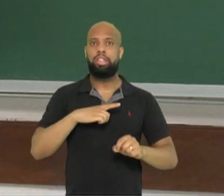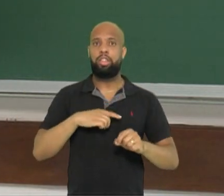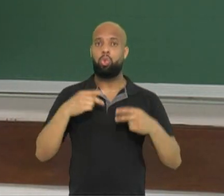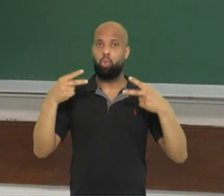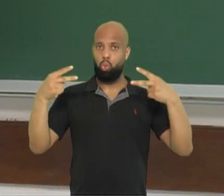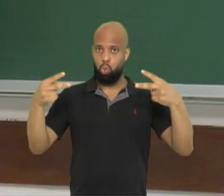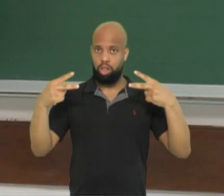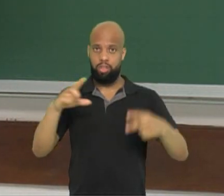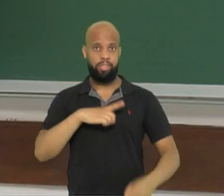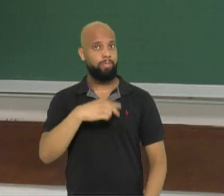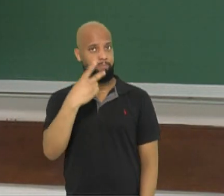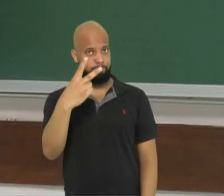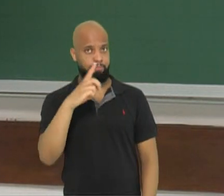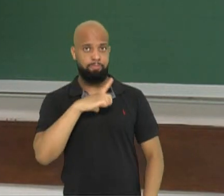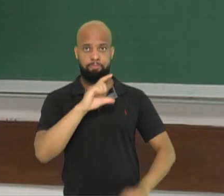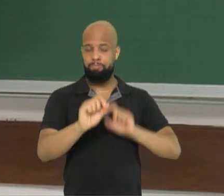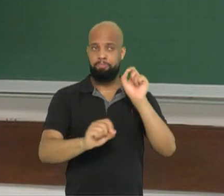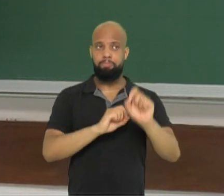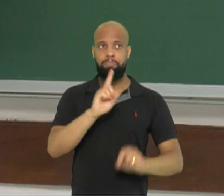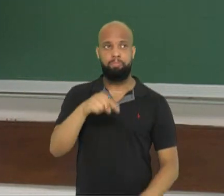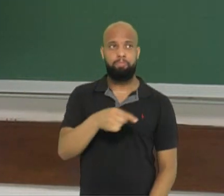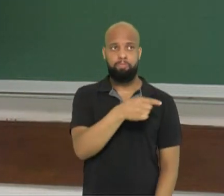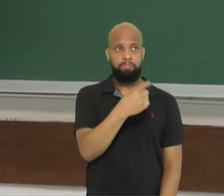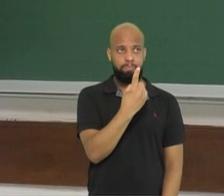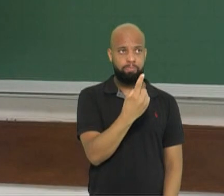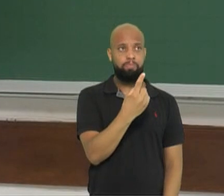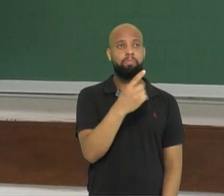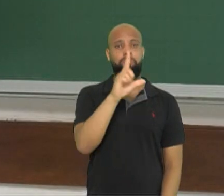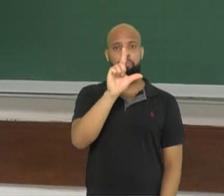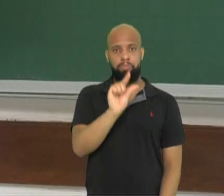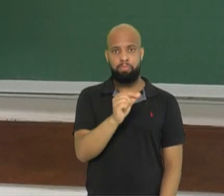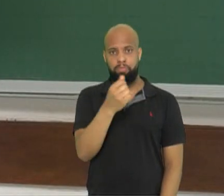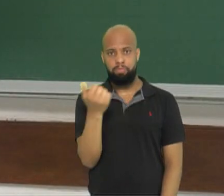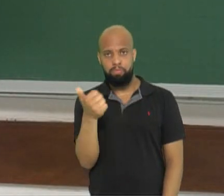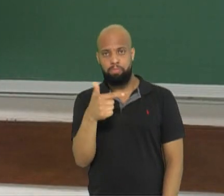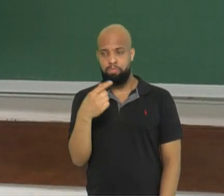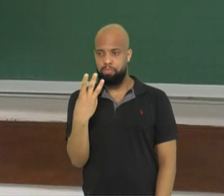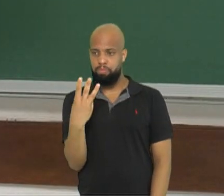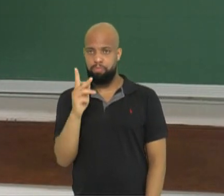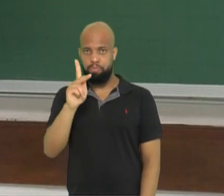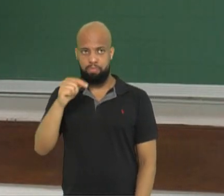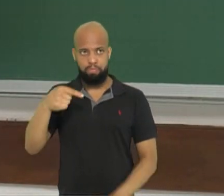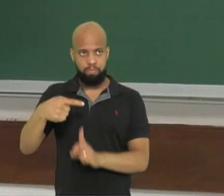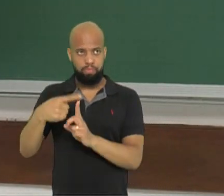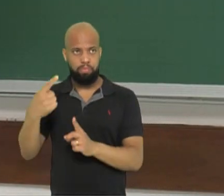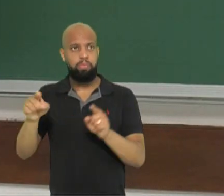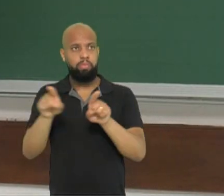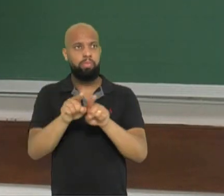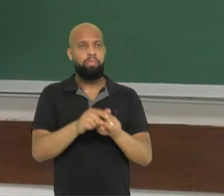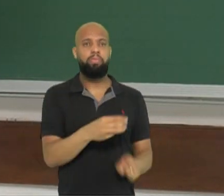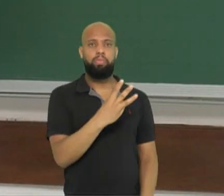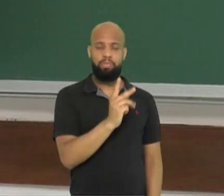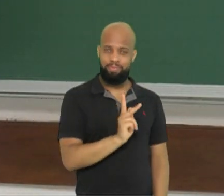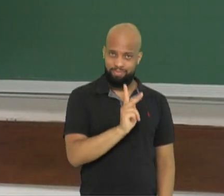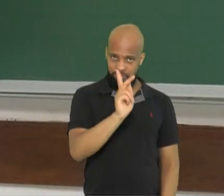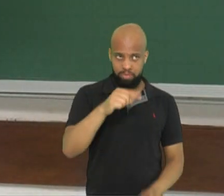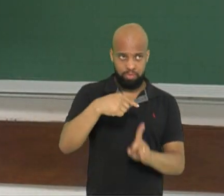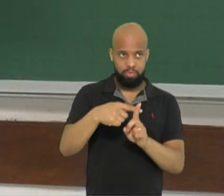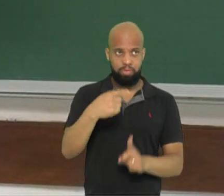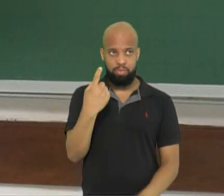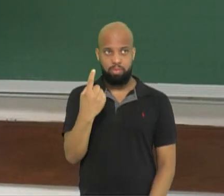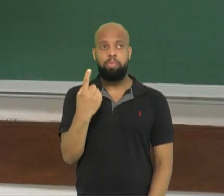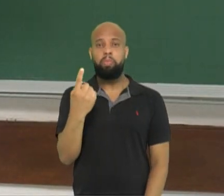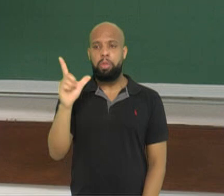inequações, beleza? Então, ficou menos 1 menor ou igual a 3K mais 1, que é a primeira, e ficou 3K mais 1 menor que 1.